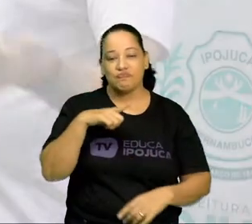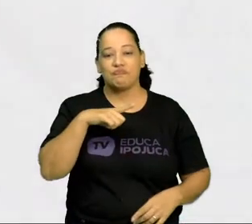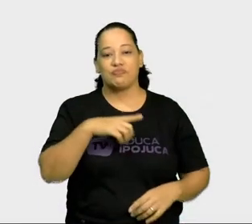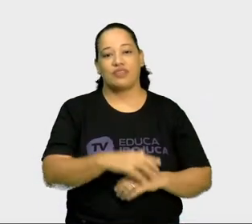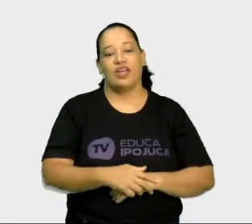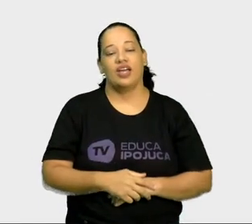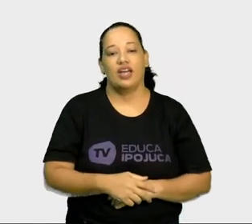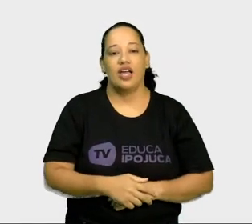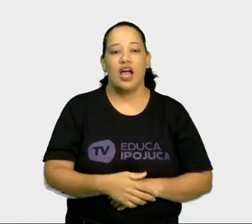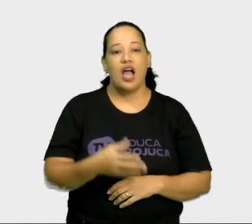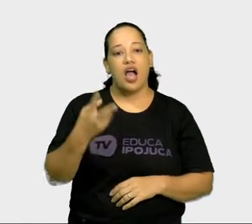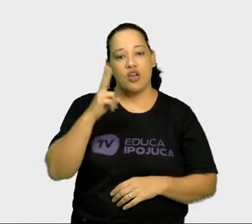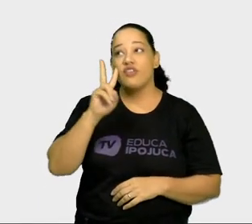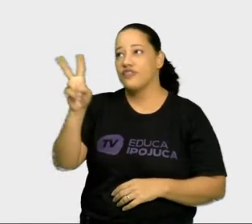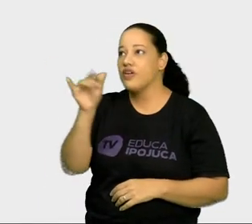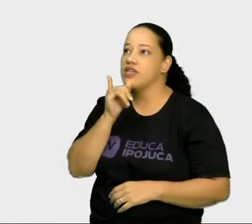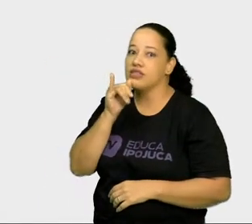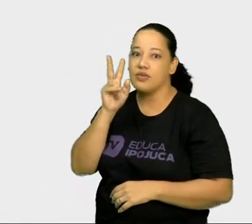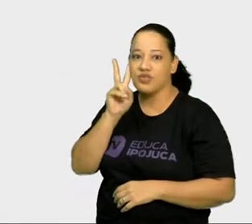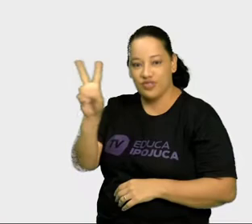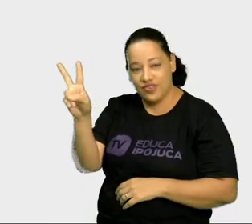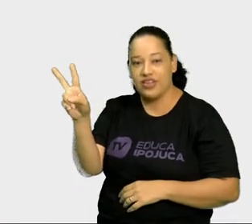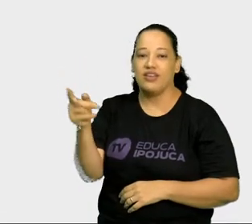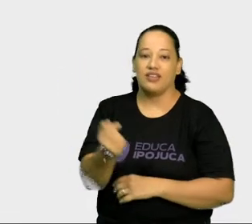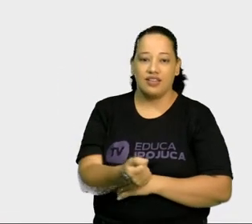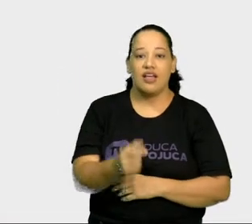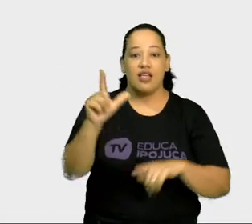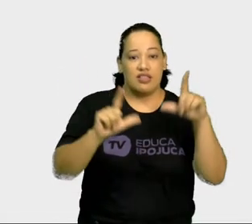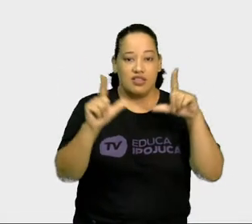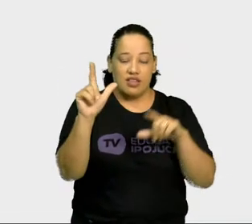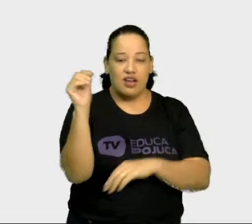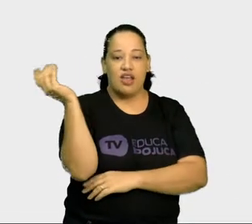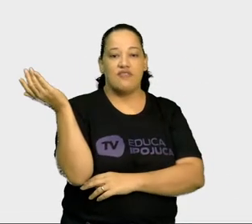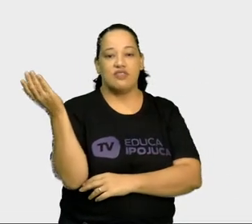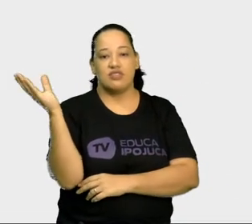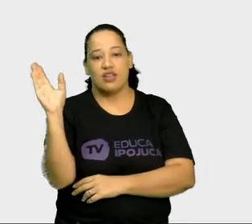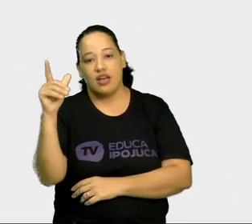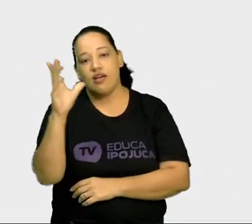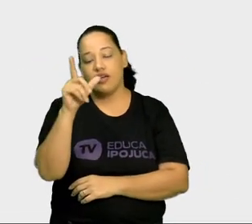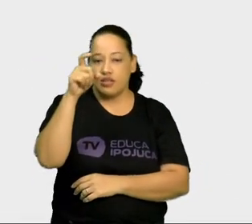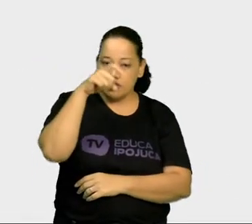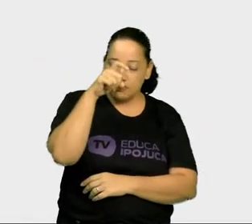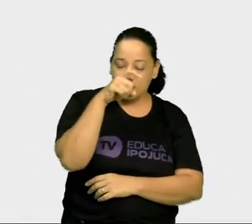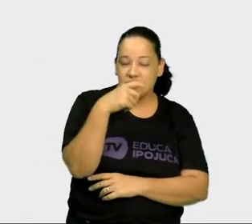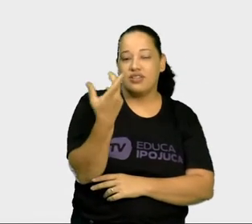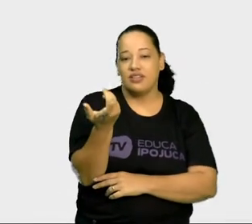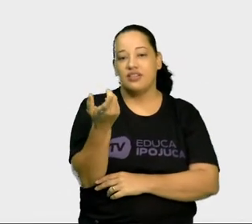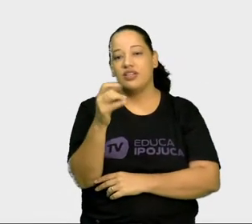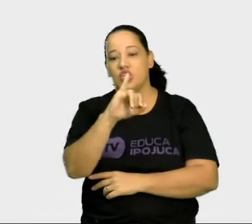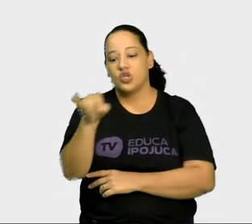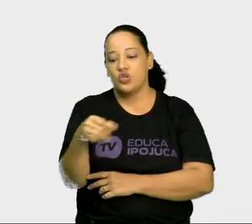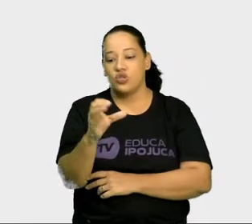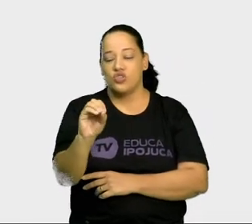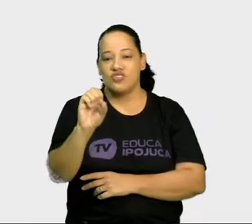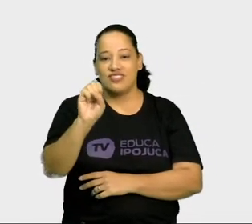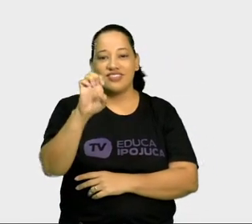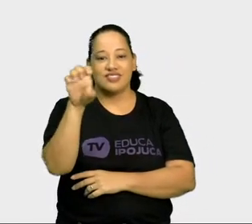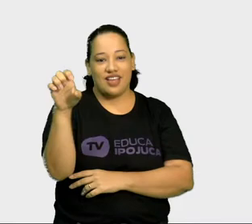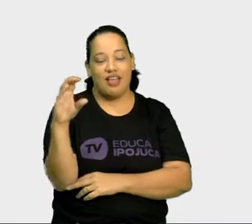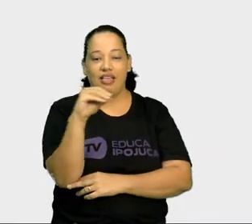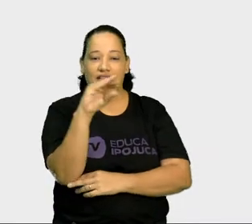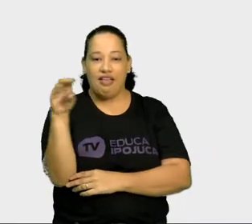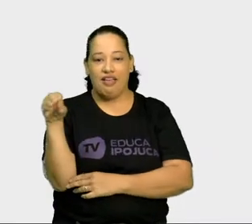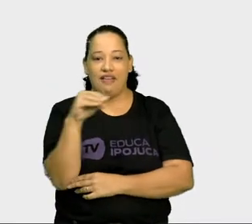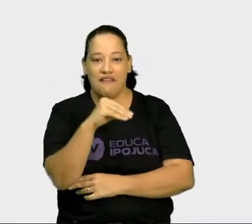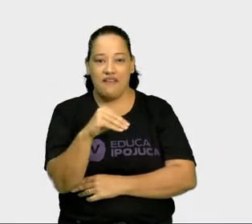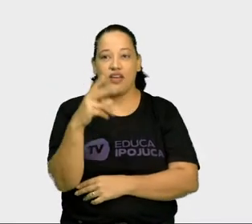Fantoche é o boneco de luva, está aqui um exemplo, o Louro José, né? Marionete, olha aqui as cordinhas. Boneco de